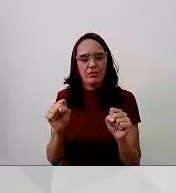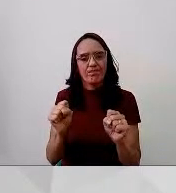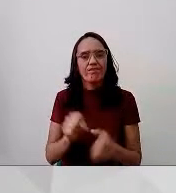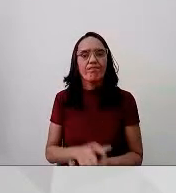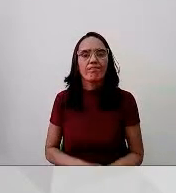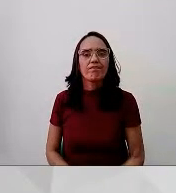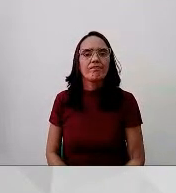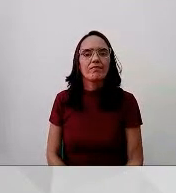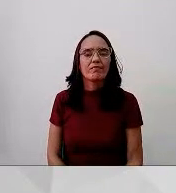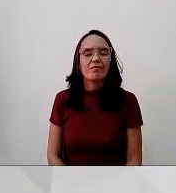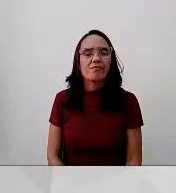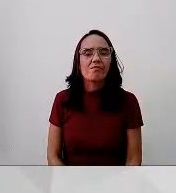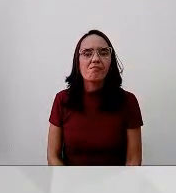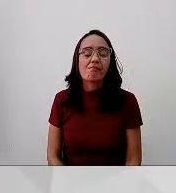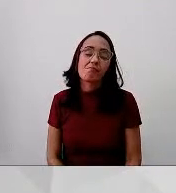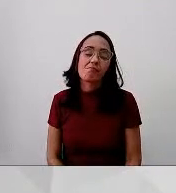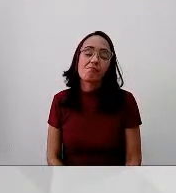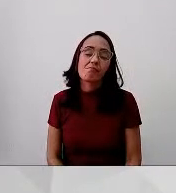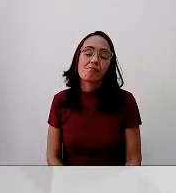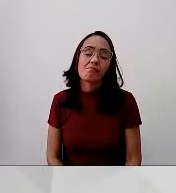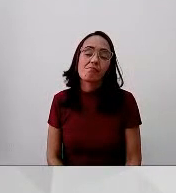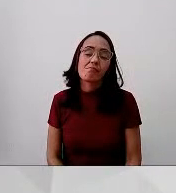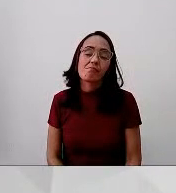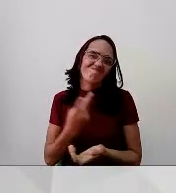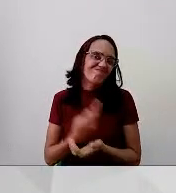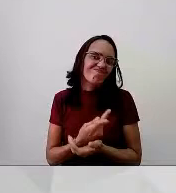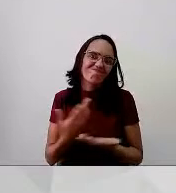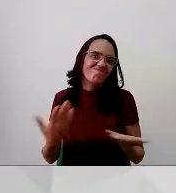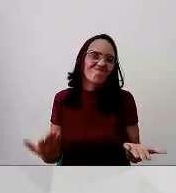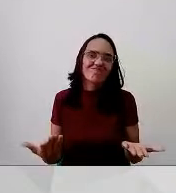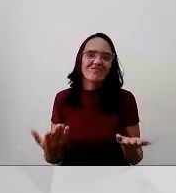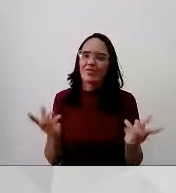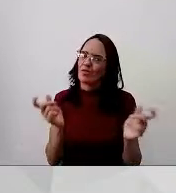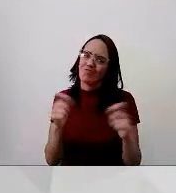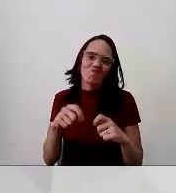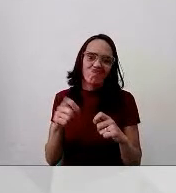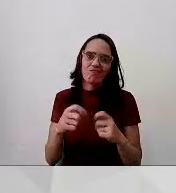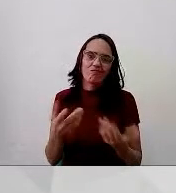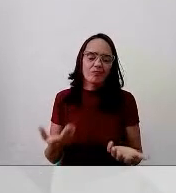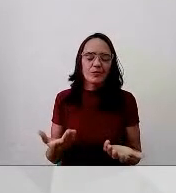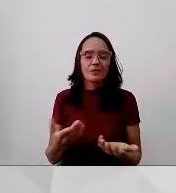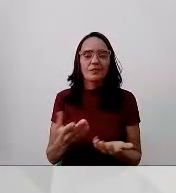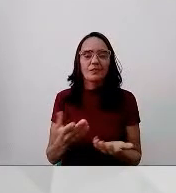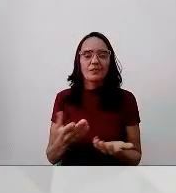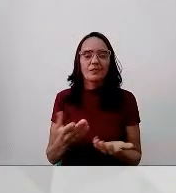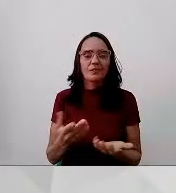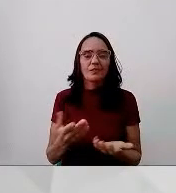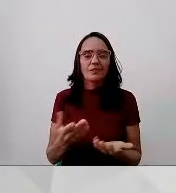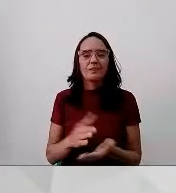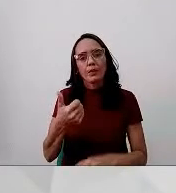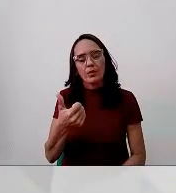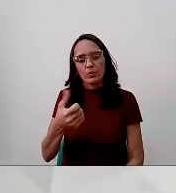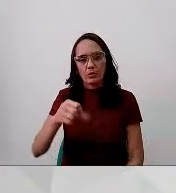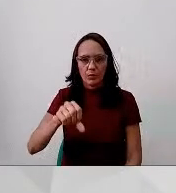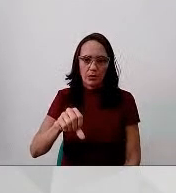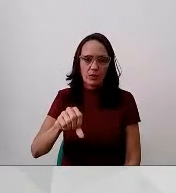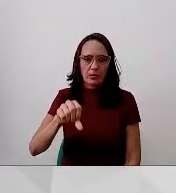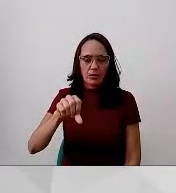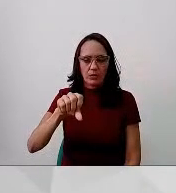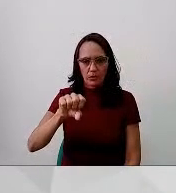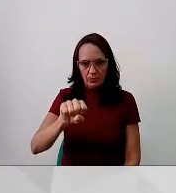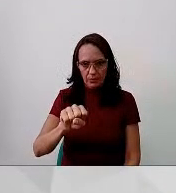Mas não deu certo isso. Em 86, né, esses três cientistas,